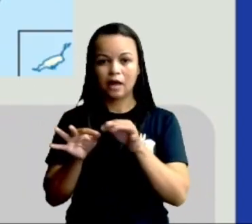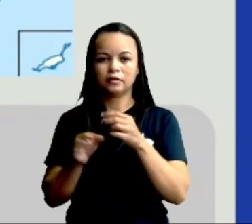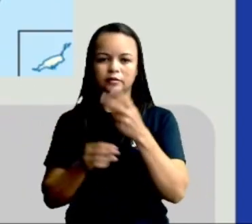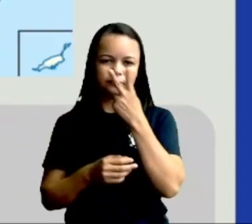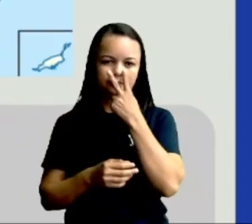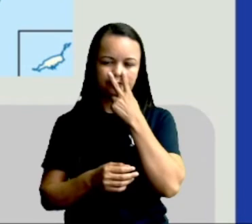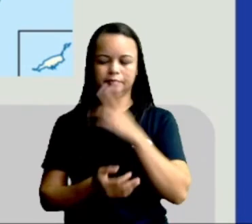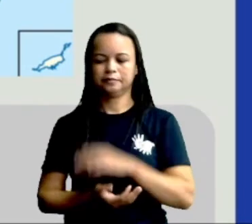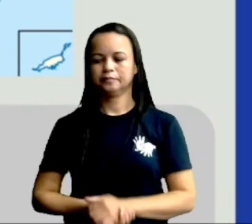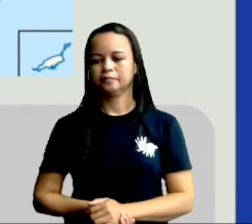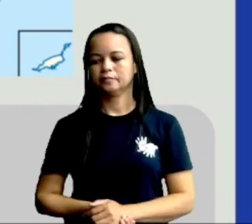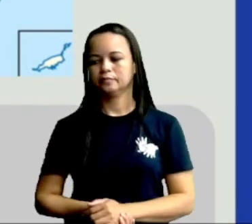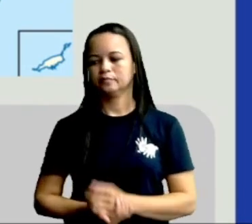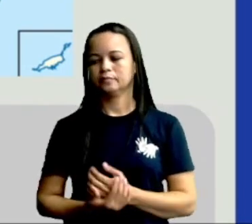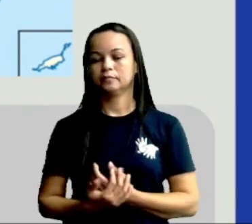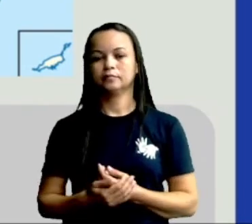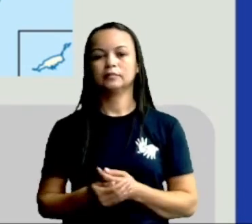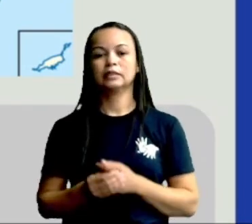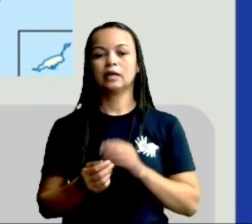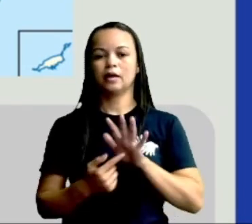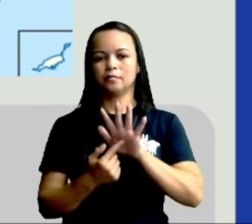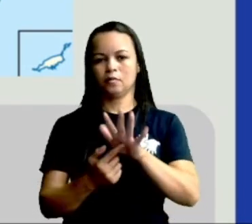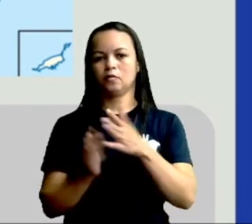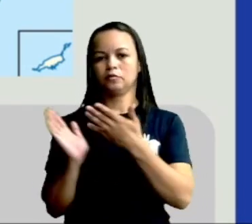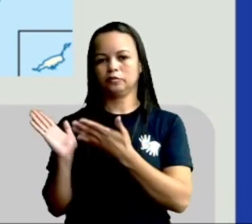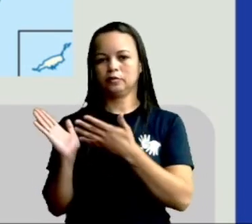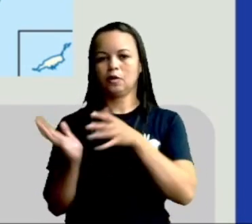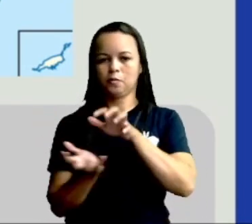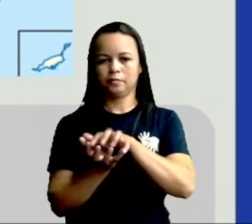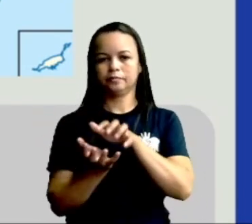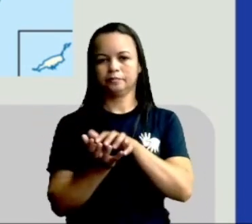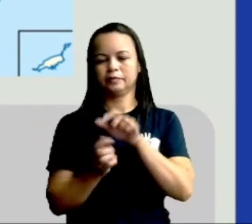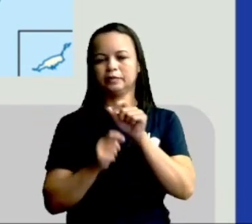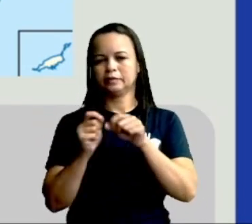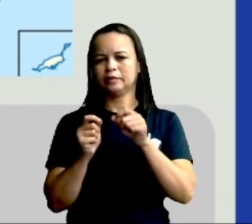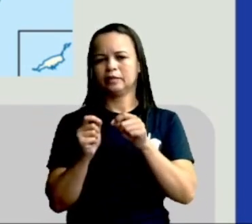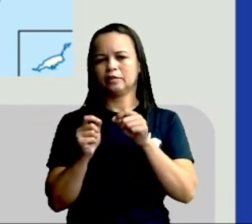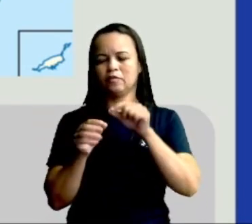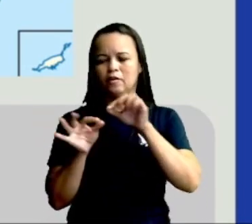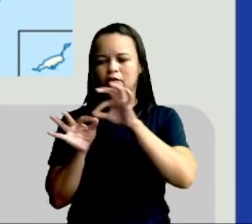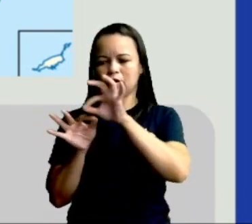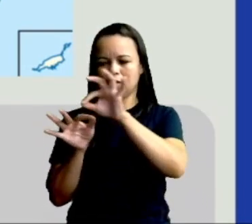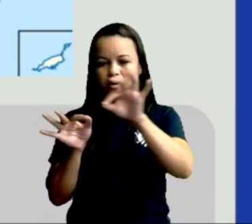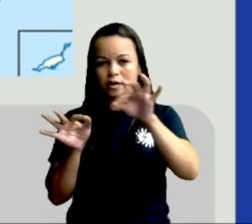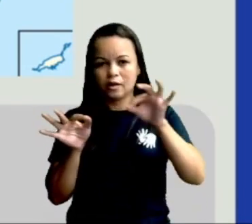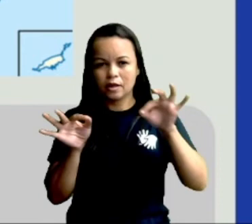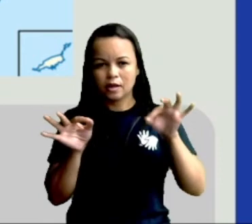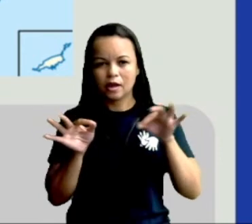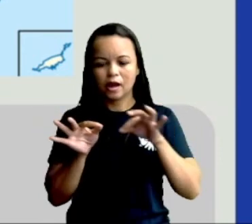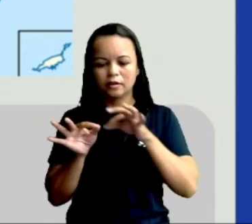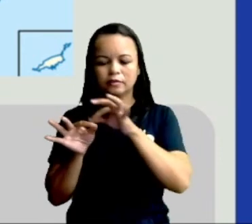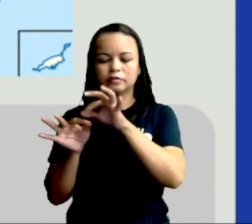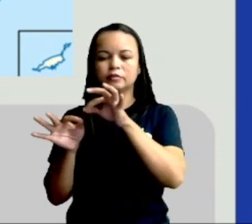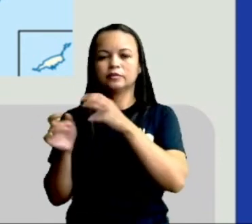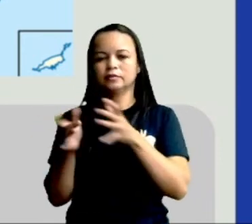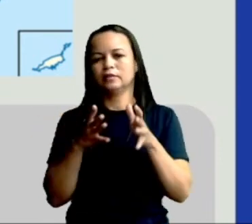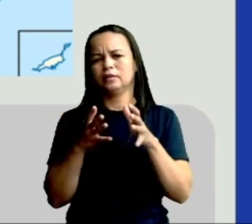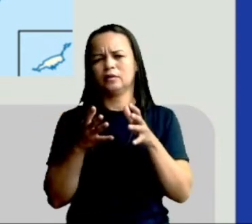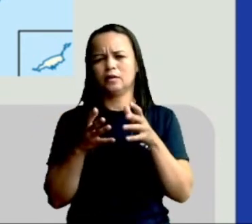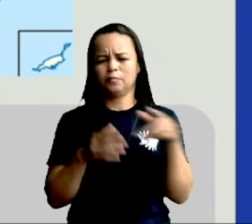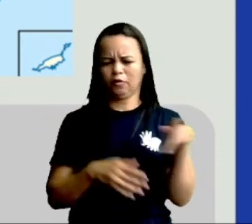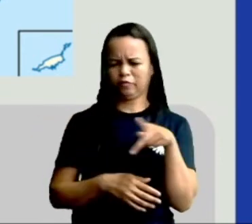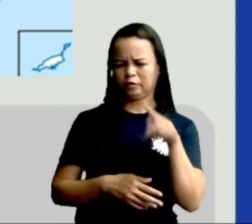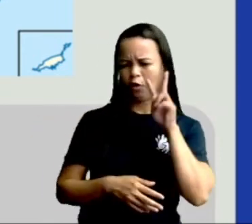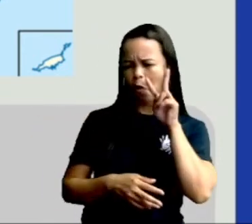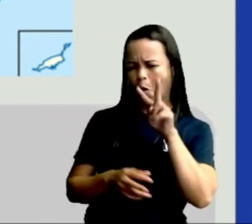bom E aí mais uma vez o mapa de Pernambuco vem querer / linhas o professora mas quando a gente olha